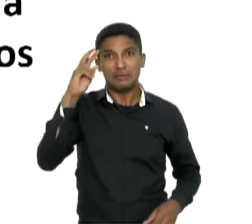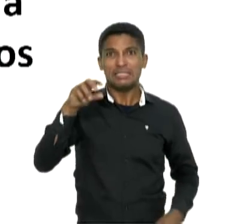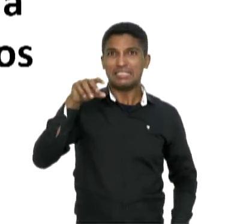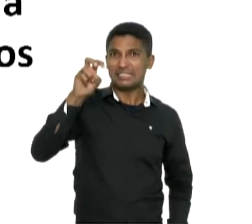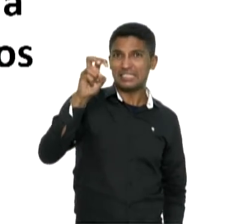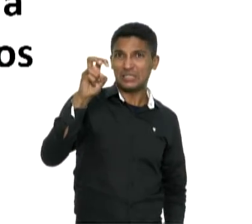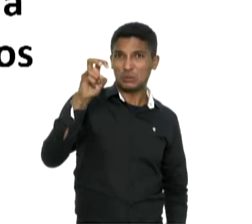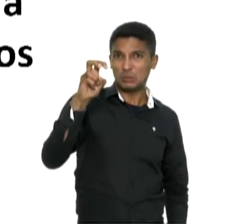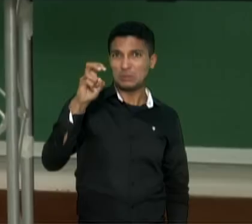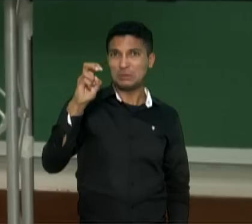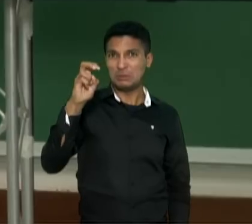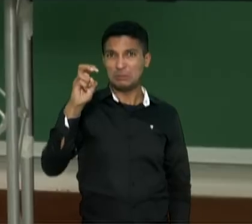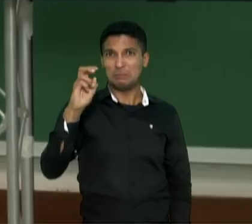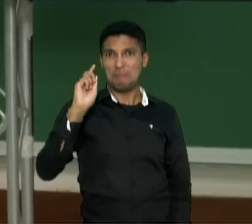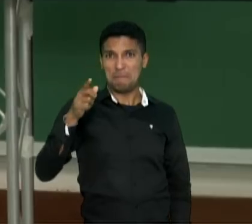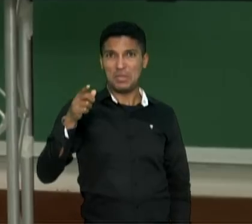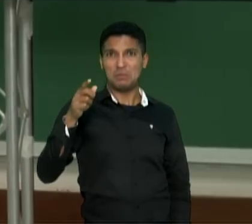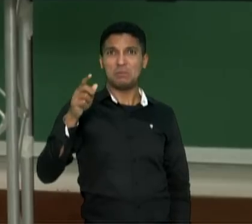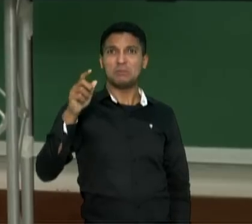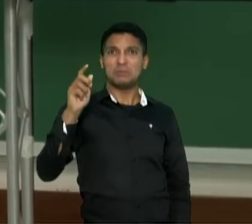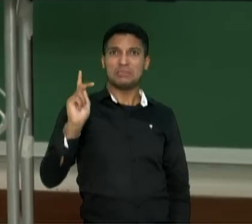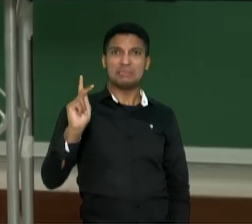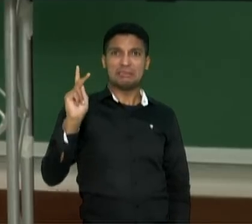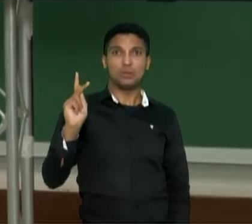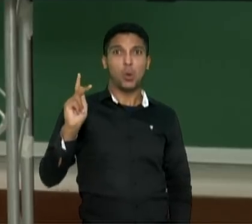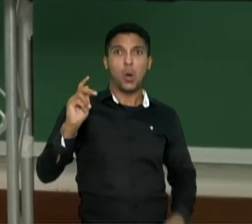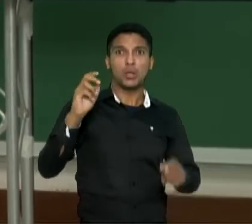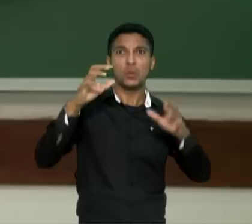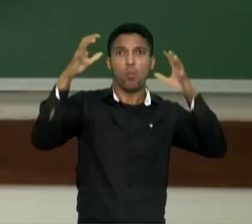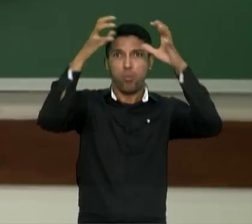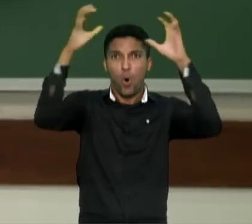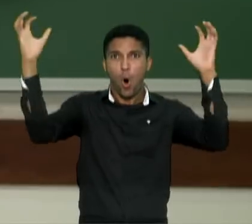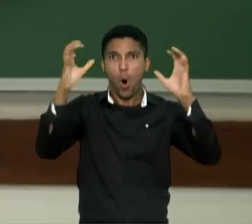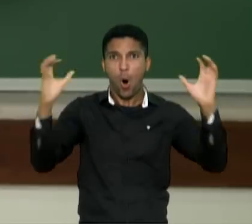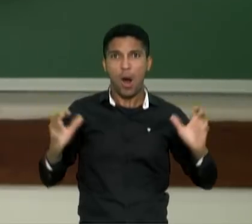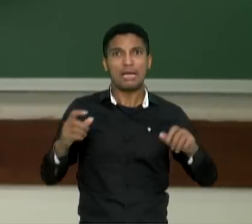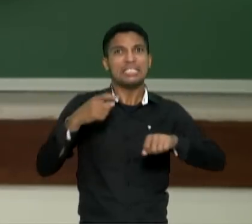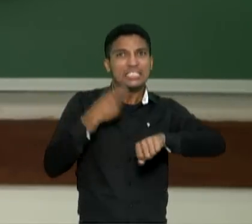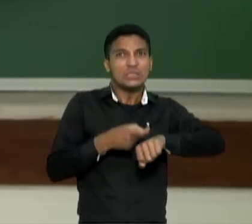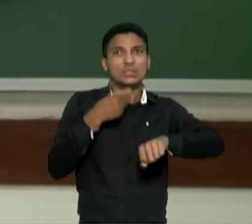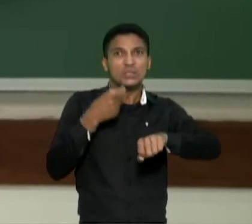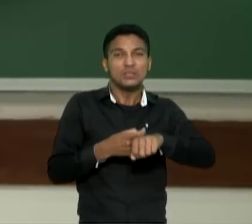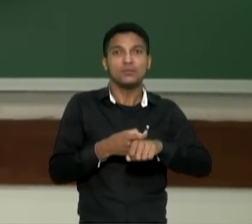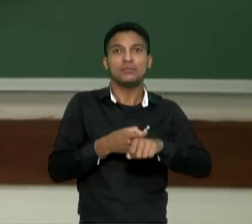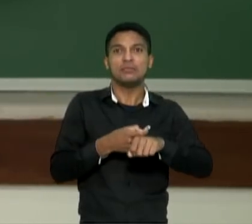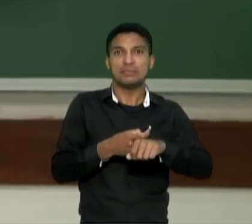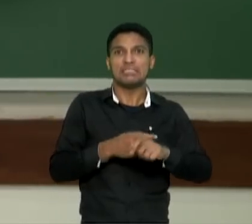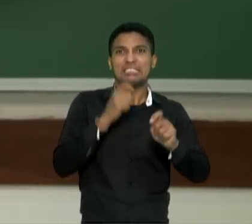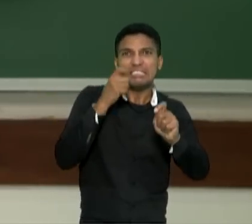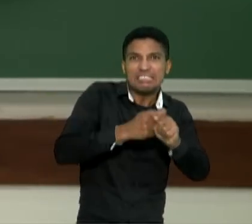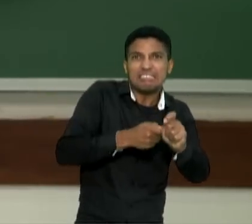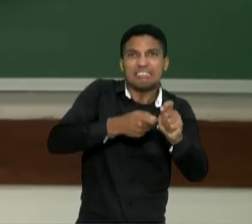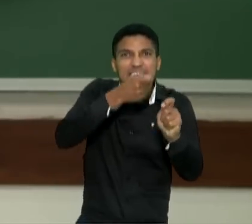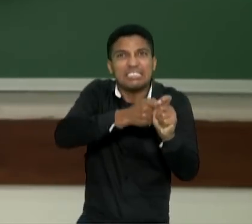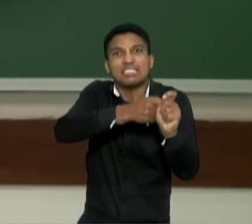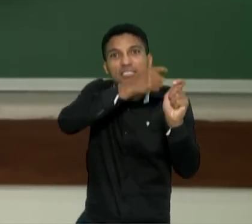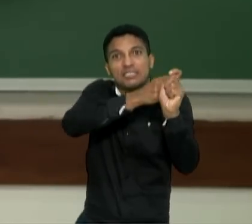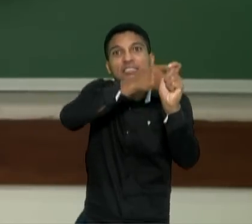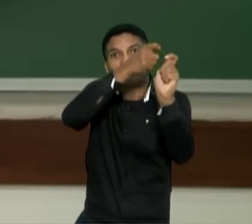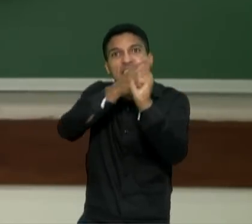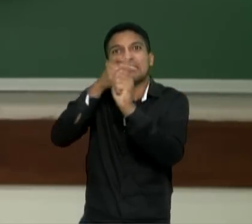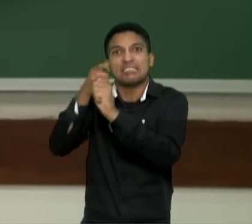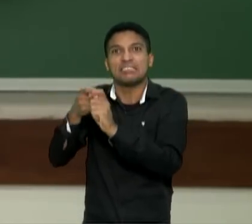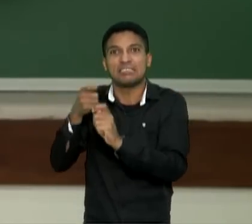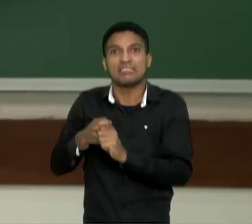toneladas e foi esculpindo direto. E o mármore é uma pedra bem dura que tem que se utilizar instrumentos para